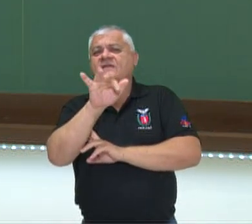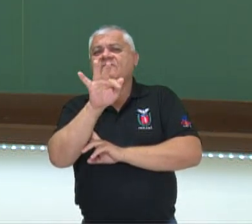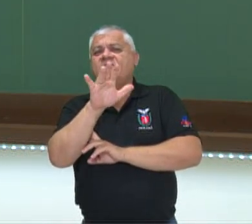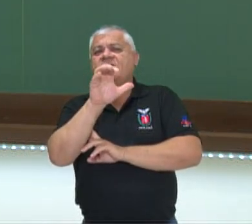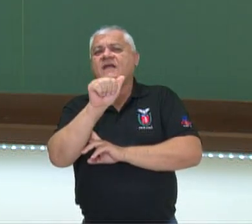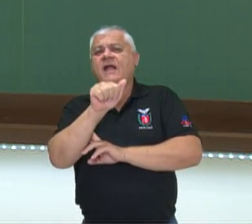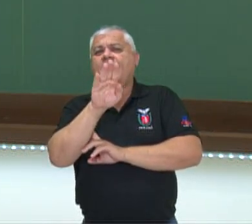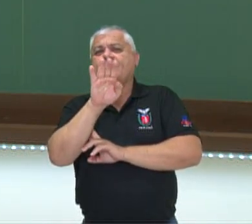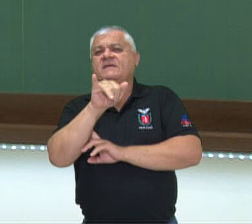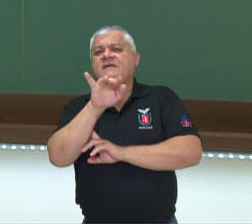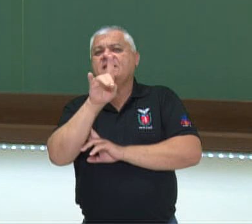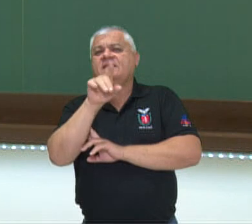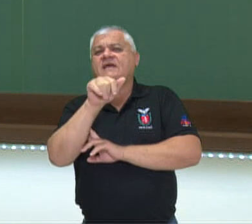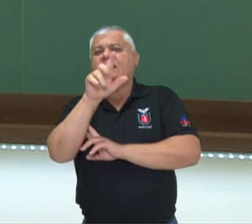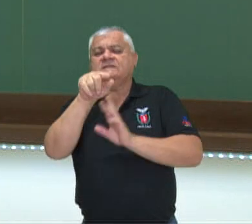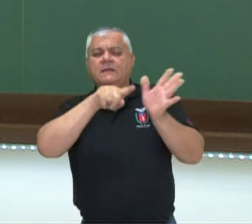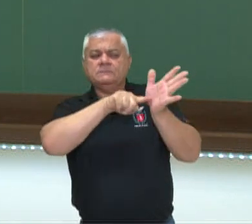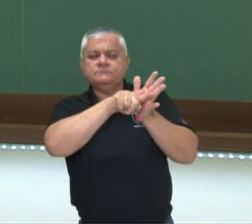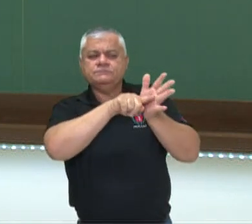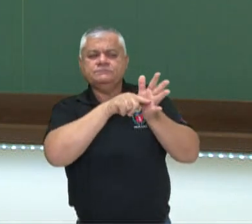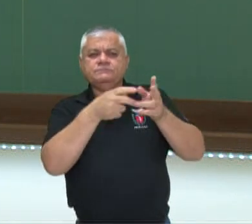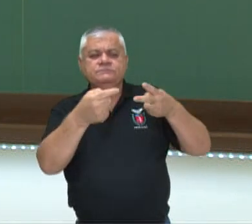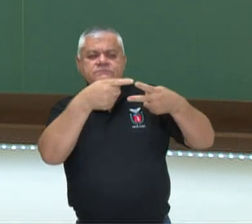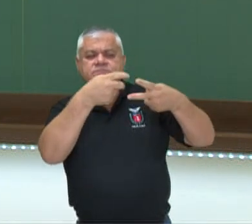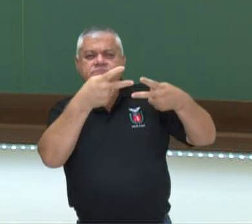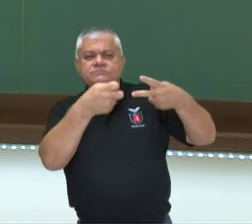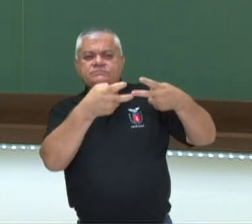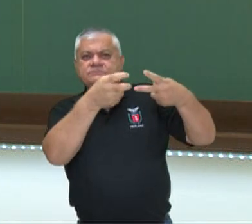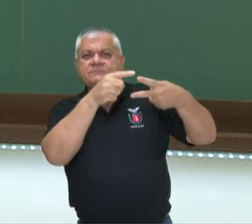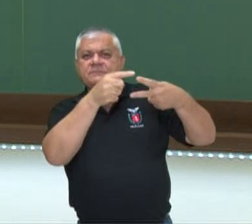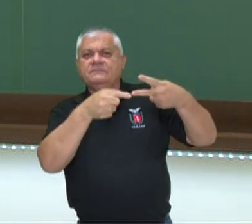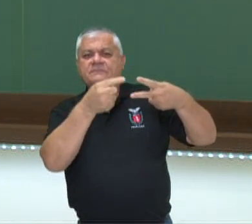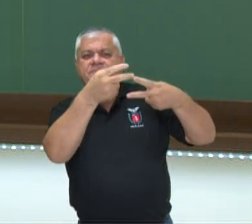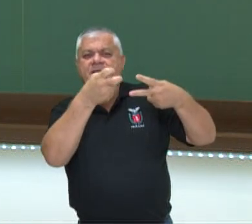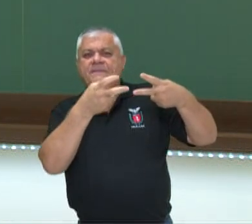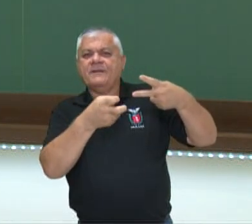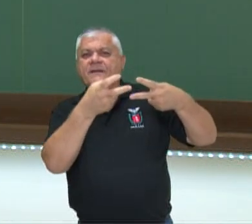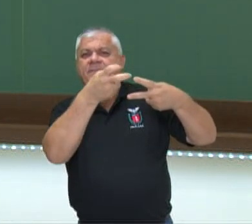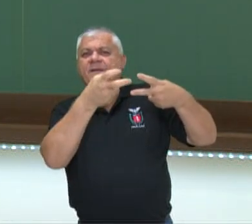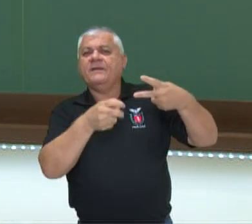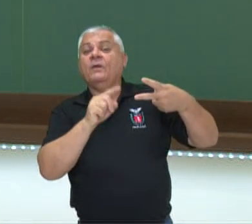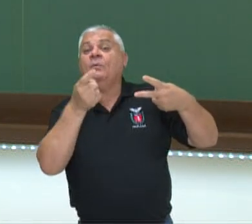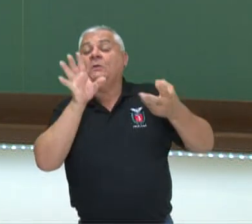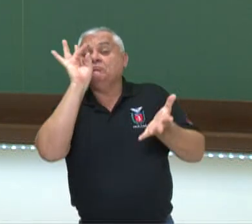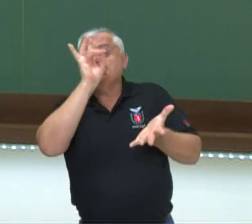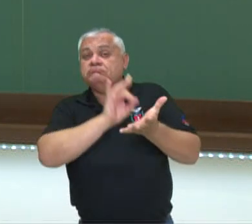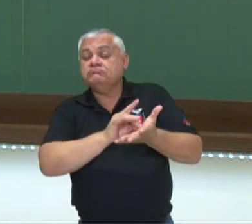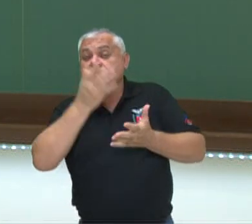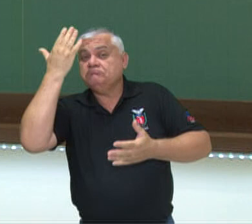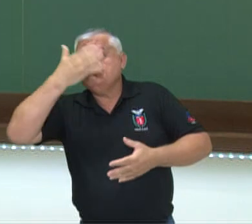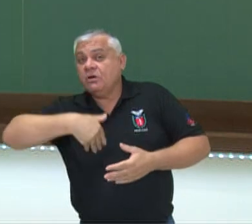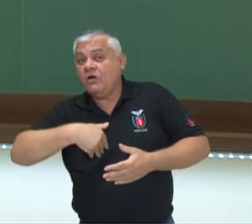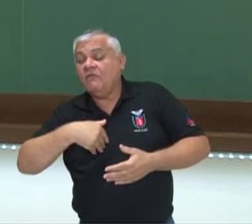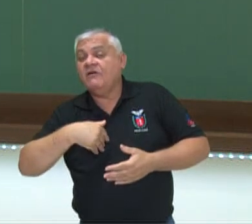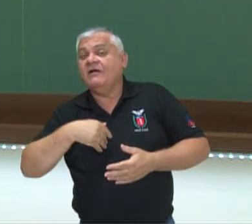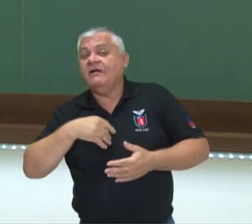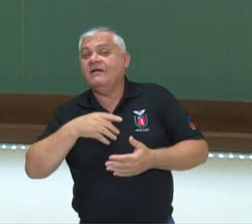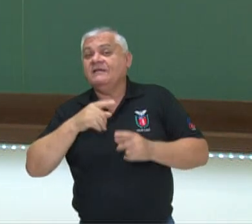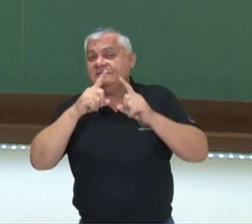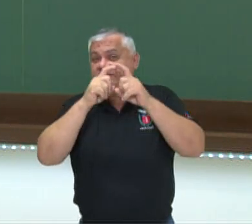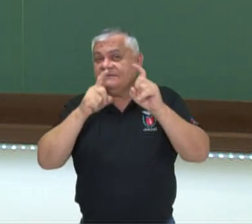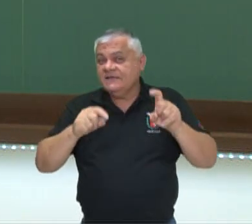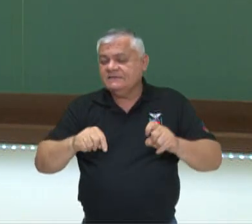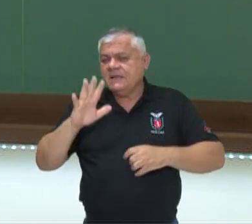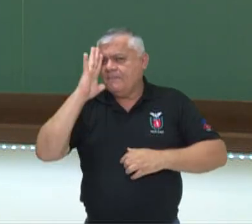verificabilidade? Por quê? Então, qual dessas pode ser considerada uma proposição científica? Pensem um pouquinho